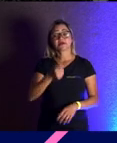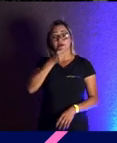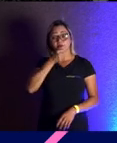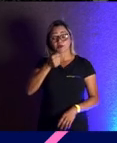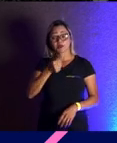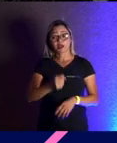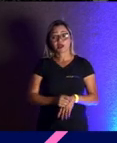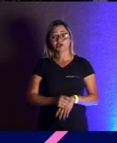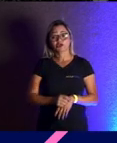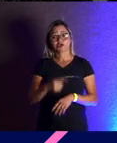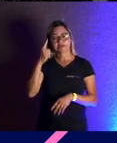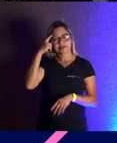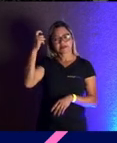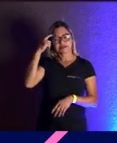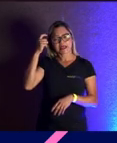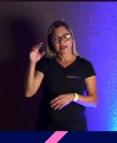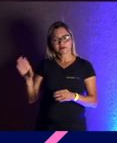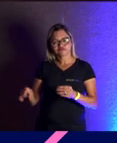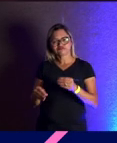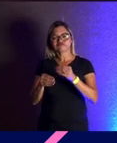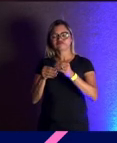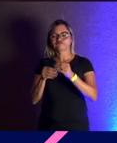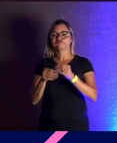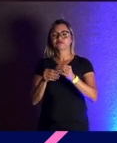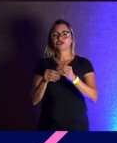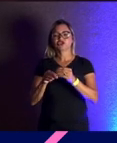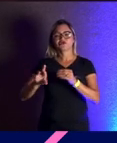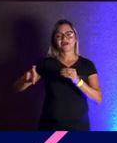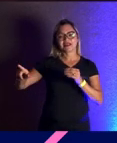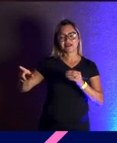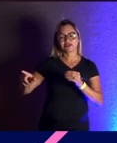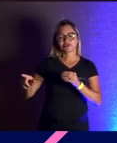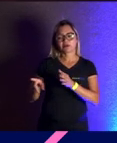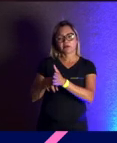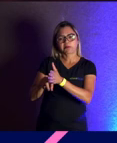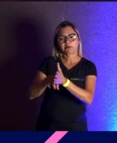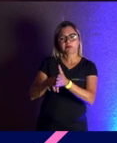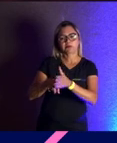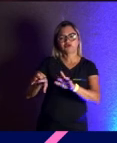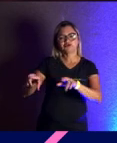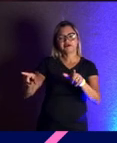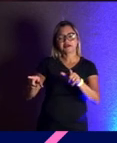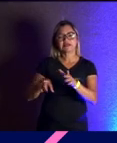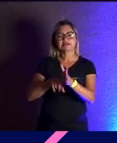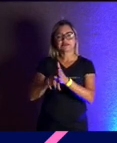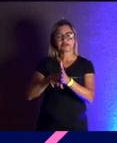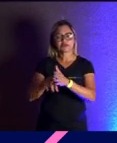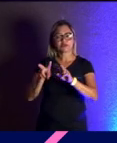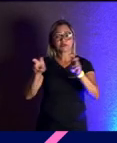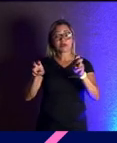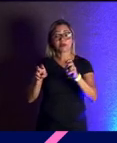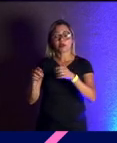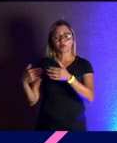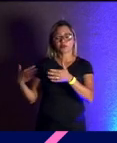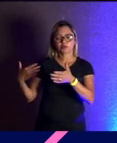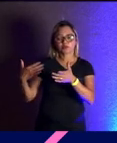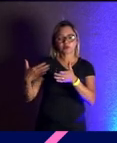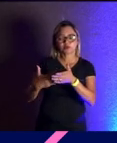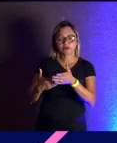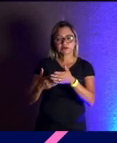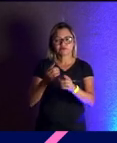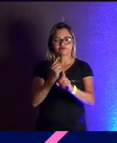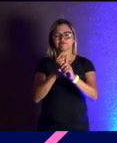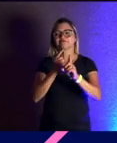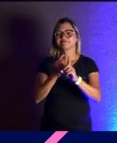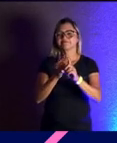uma outra ideia de atuação, a gente não estava discutindo exatamente esse tema, mas ao longo da apuração a gente